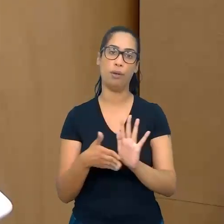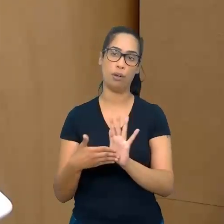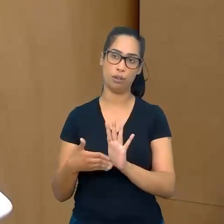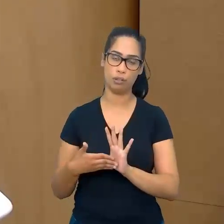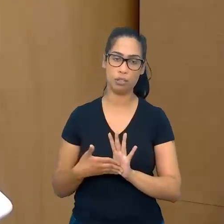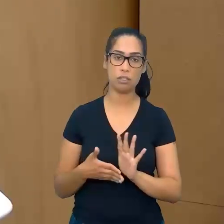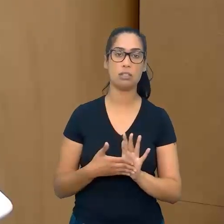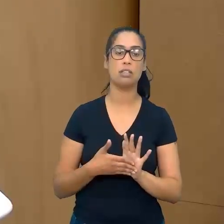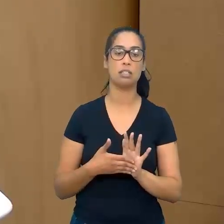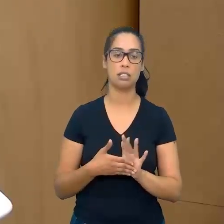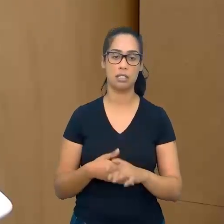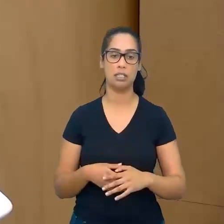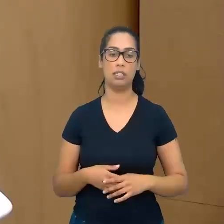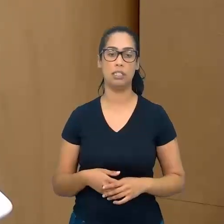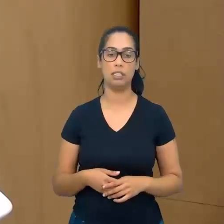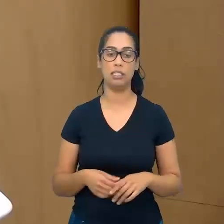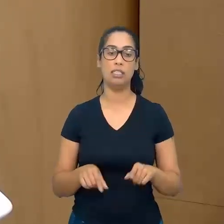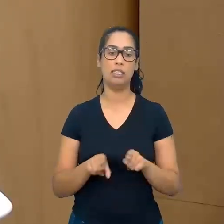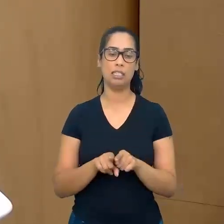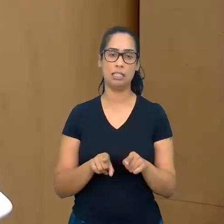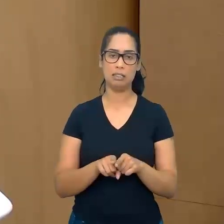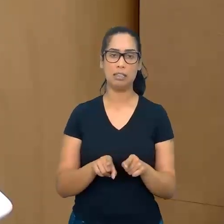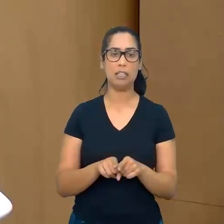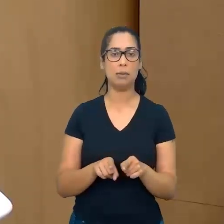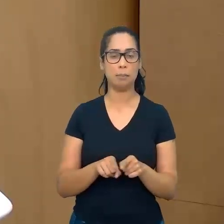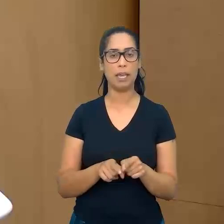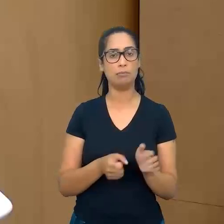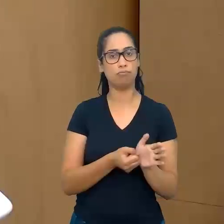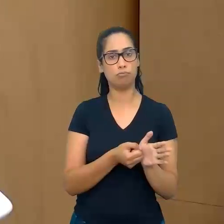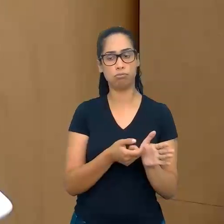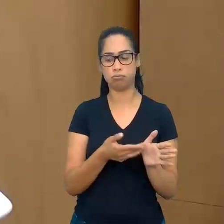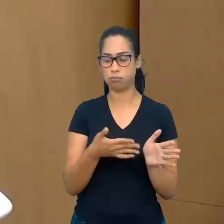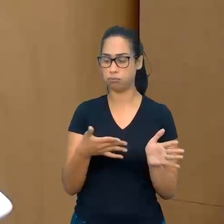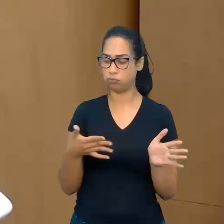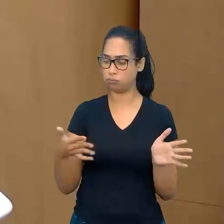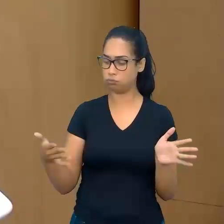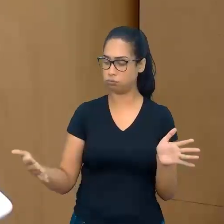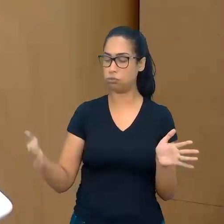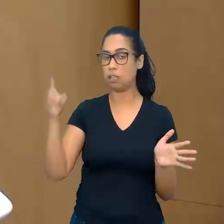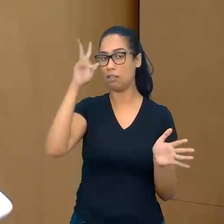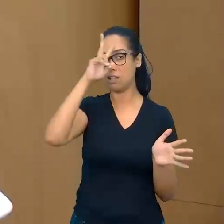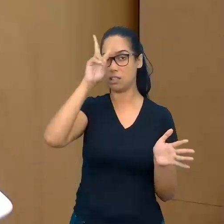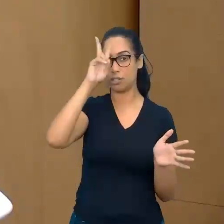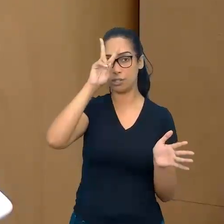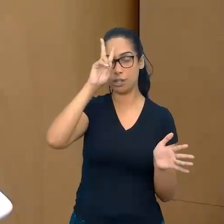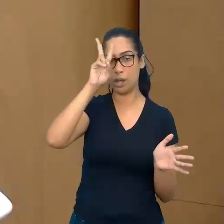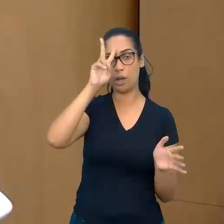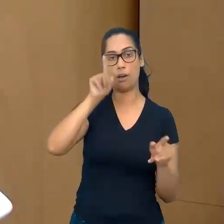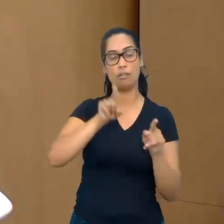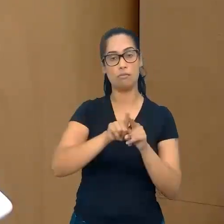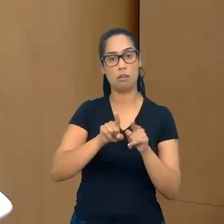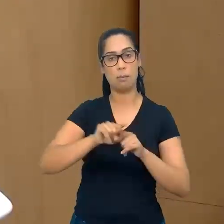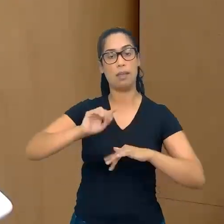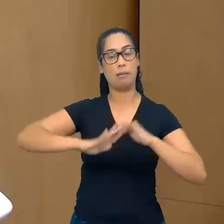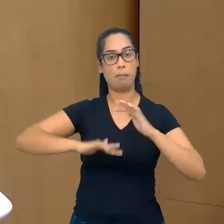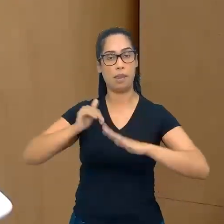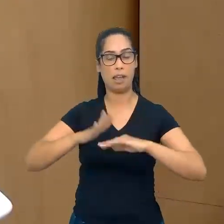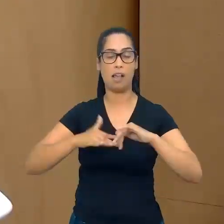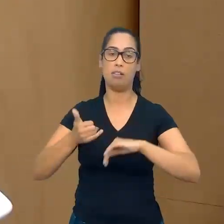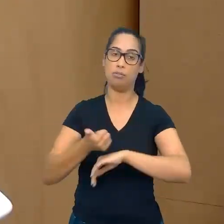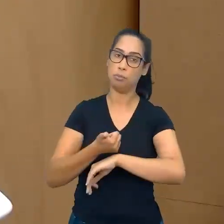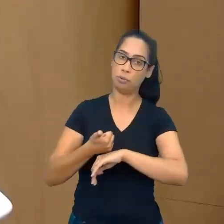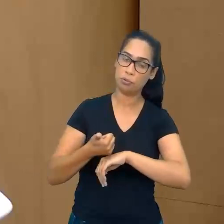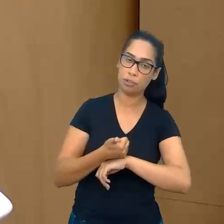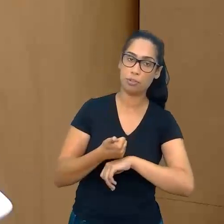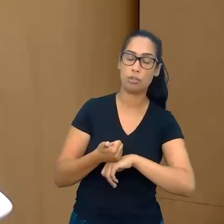desse percurso histórico que nós fizemos até o momento aqui né das legislações que faltam toda essa prática profissional o